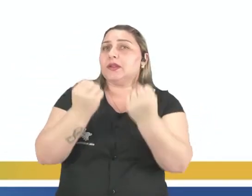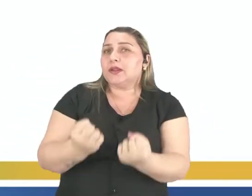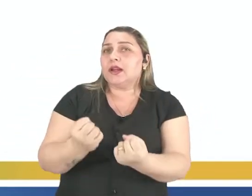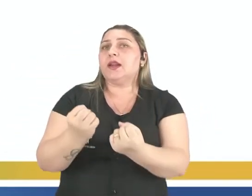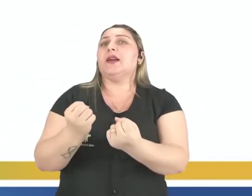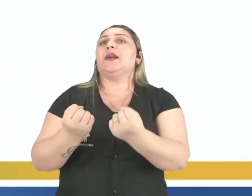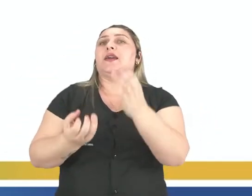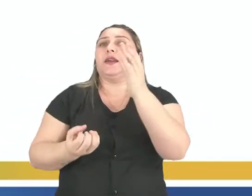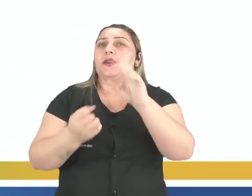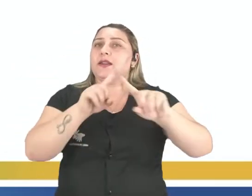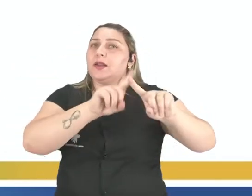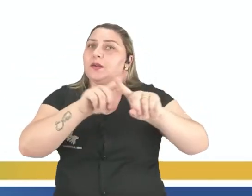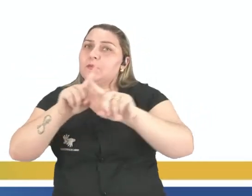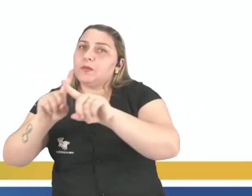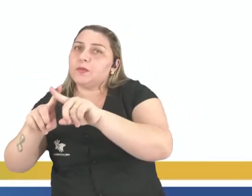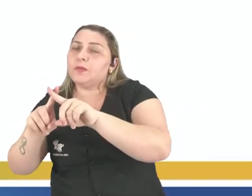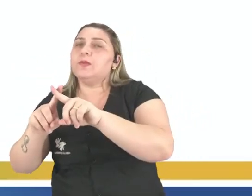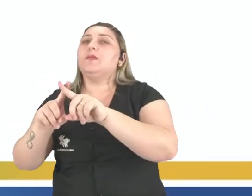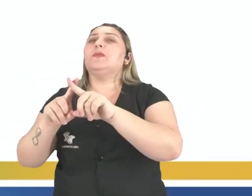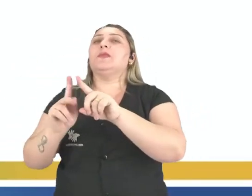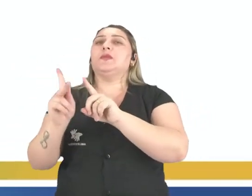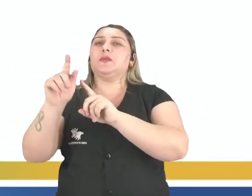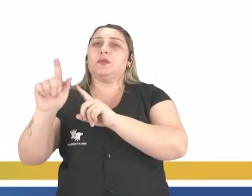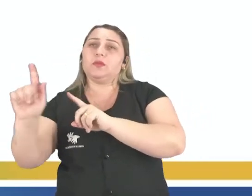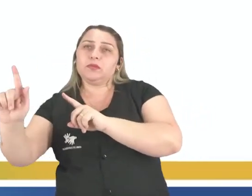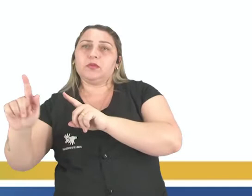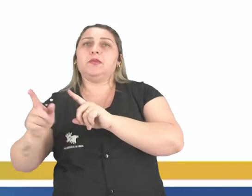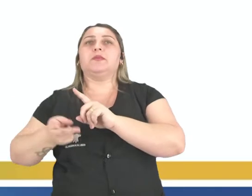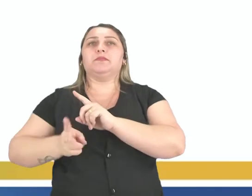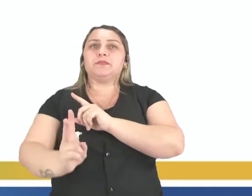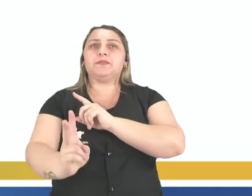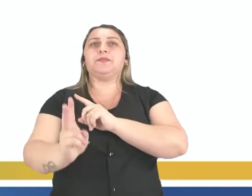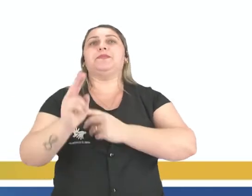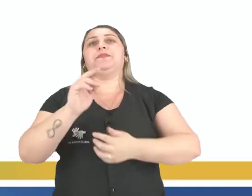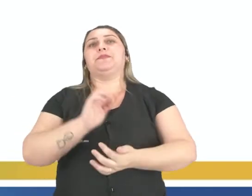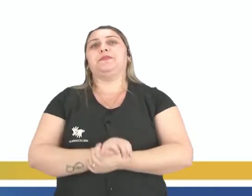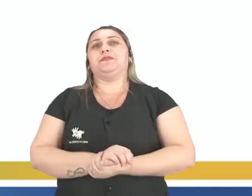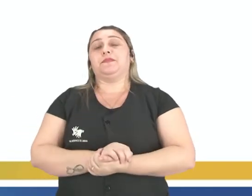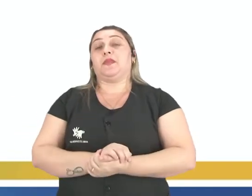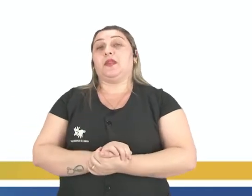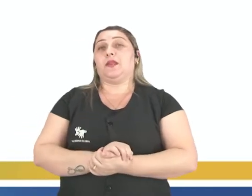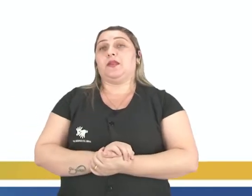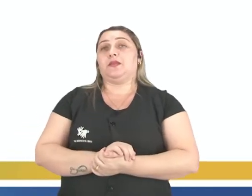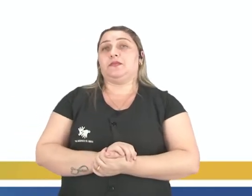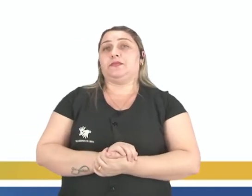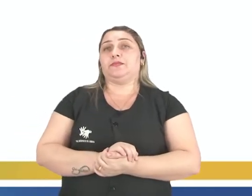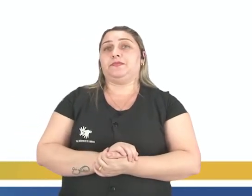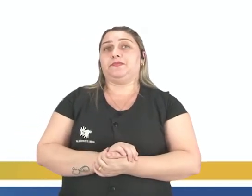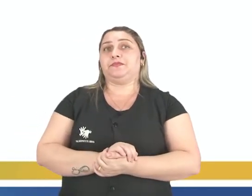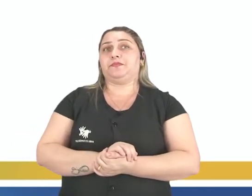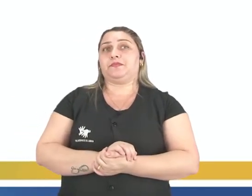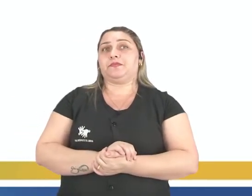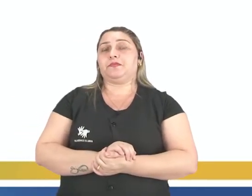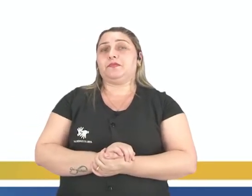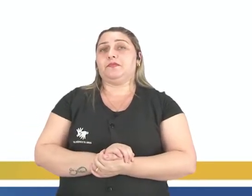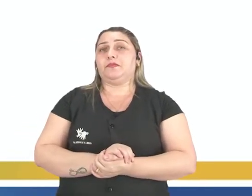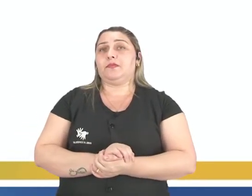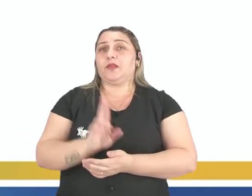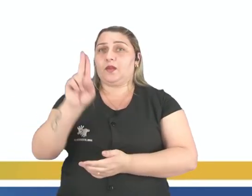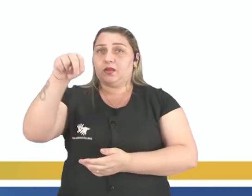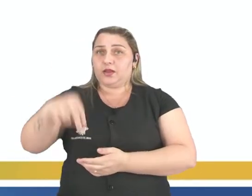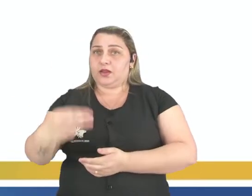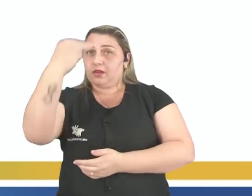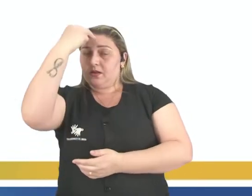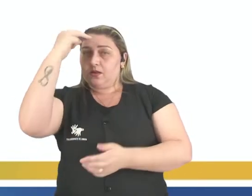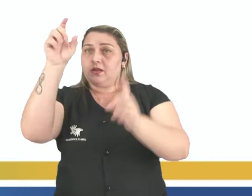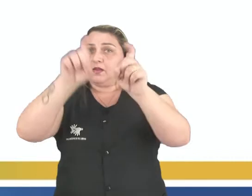múltipla da unidade quilograma e assim por diante. Então vamos lá, em relação à unidade de memória